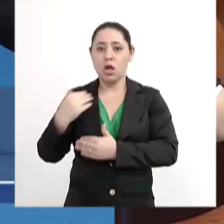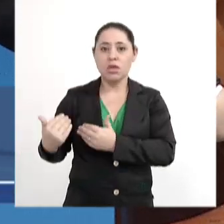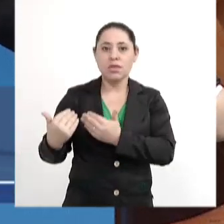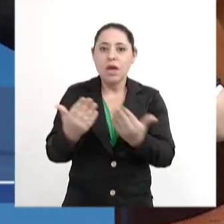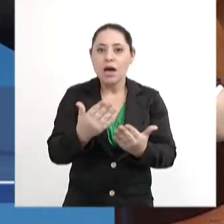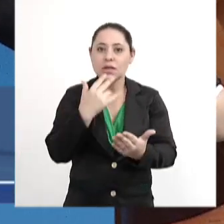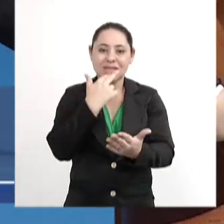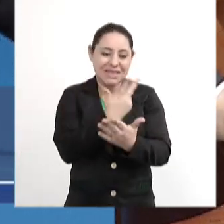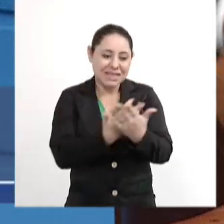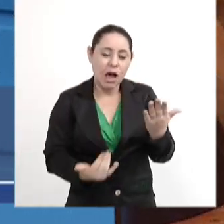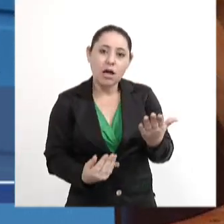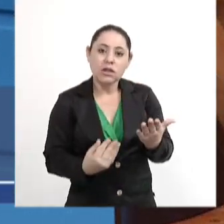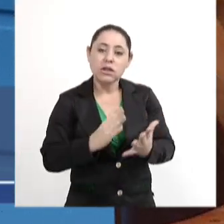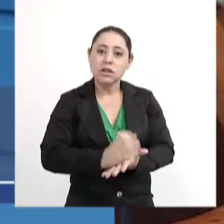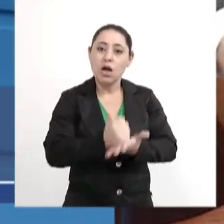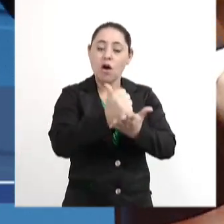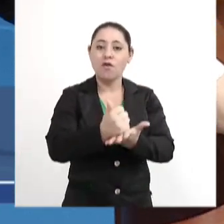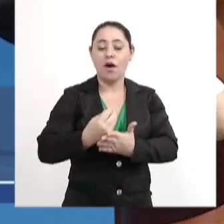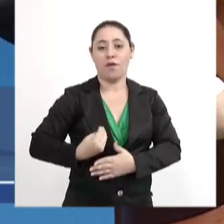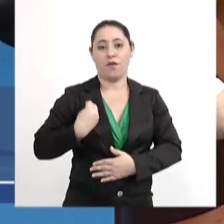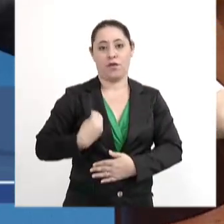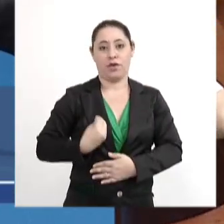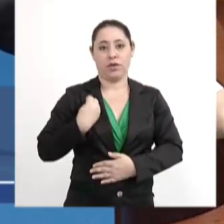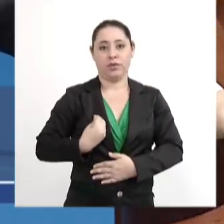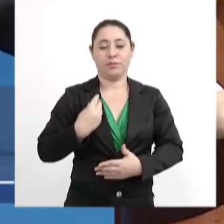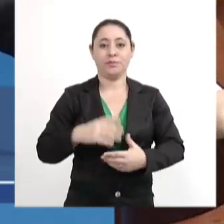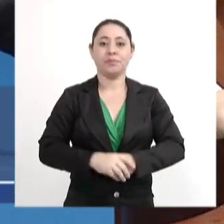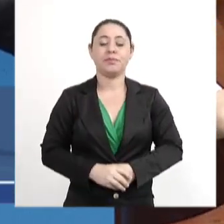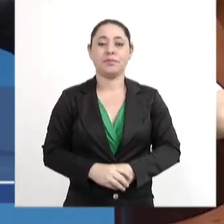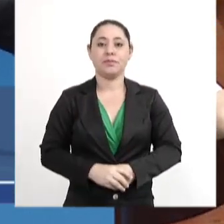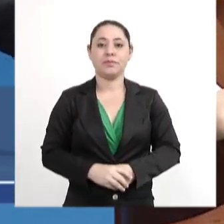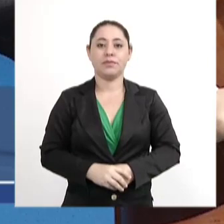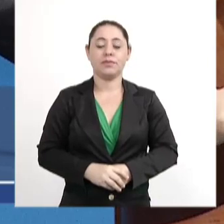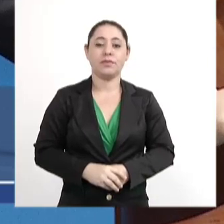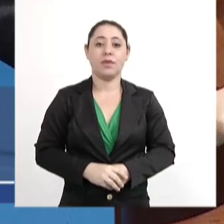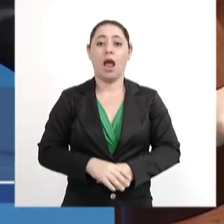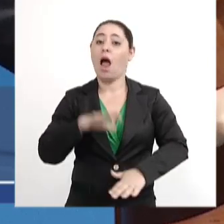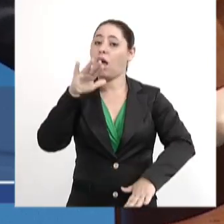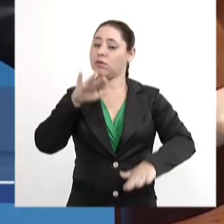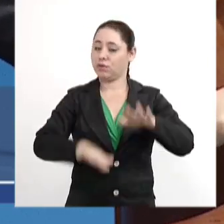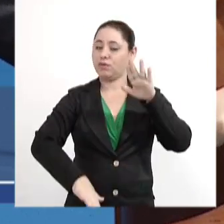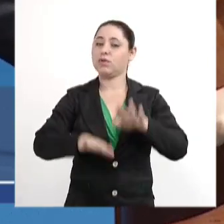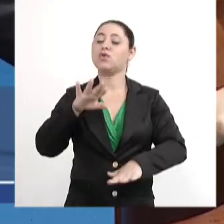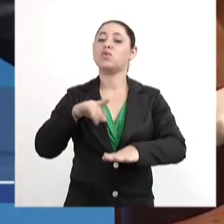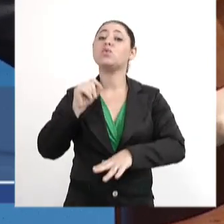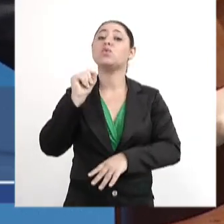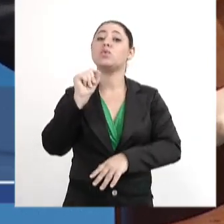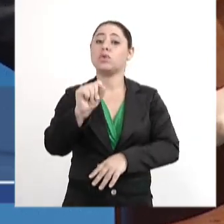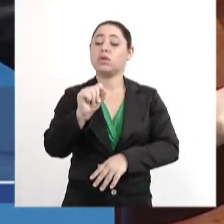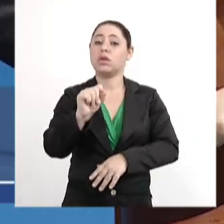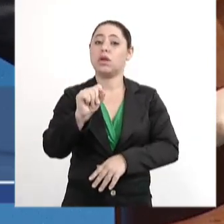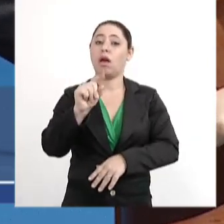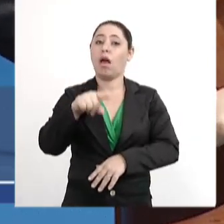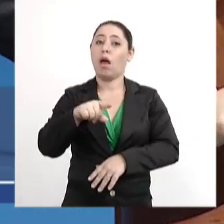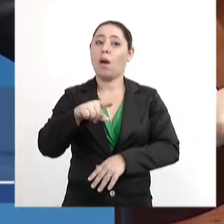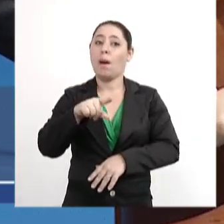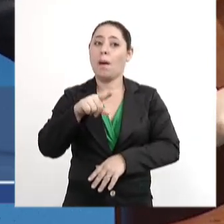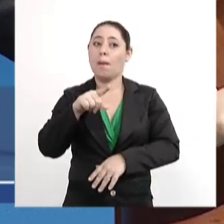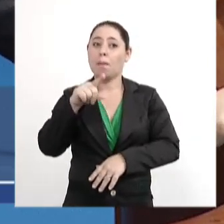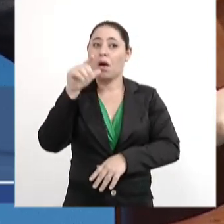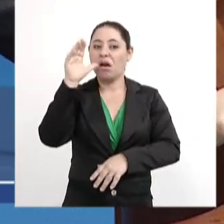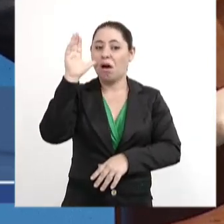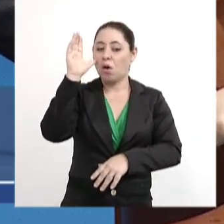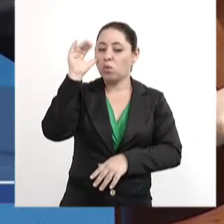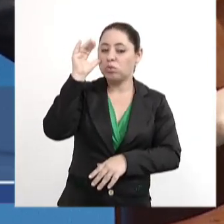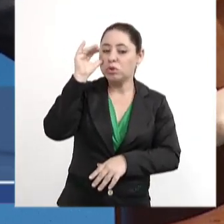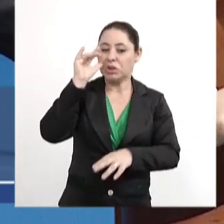vidas. Essa é a grande descoberta. Às vezes aquilo que é mais curioso,